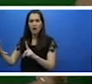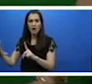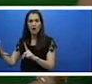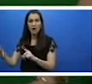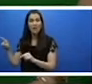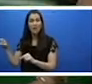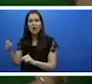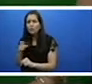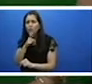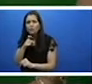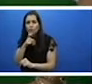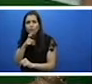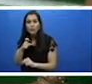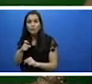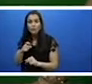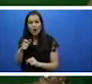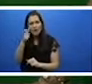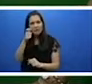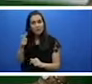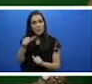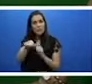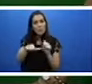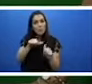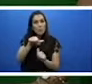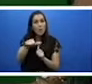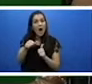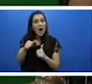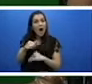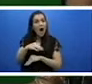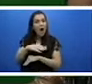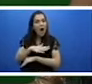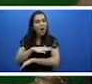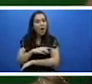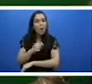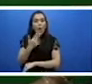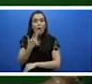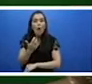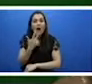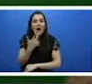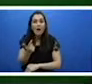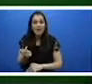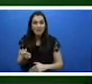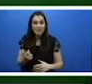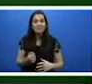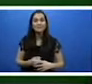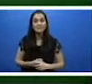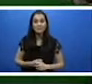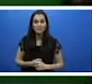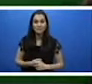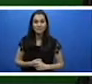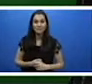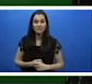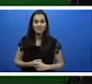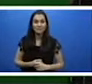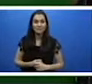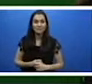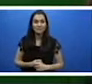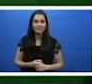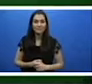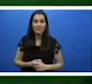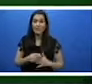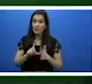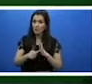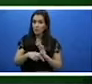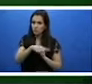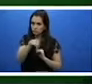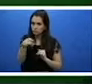inverno. Olha que interessante. Em seguida, nós vamos responder as questões no caderno, tá? Crianças,